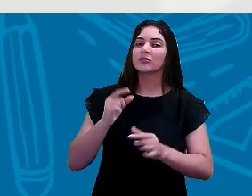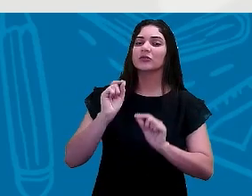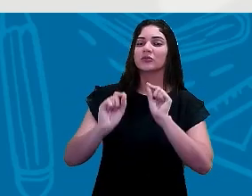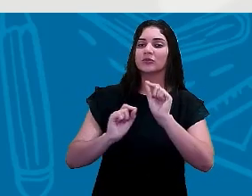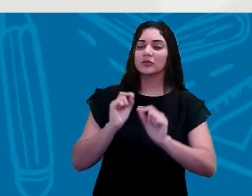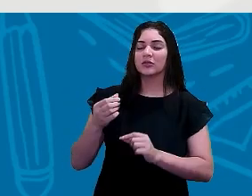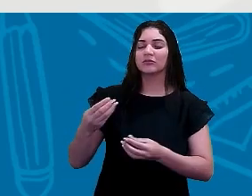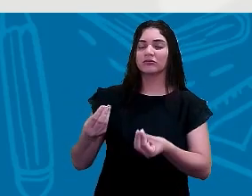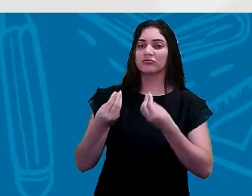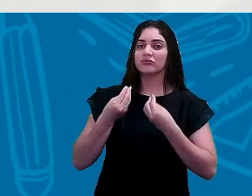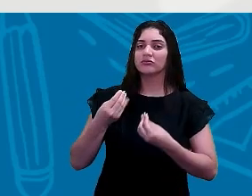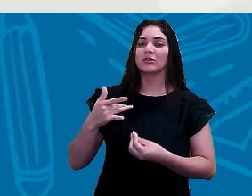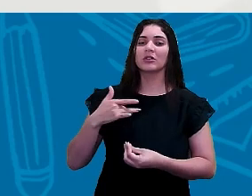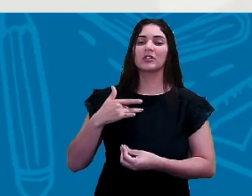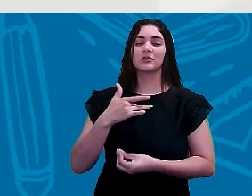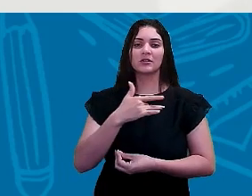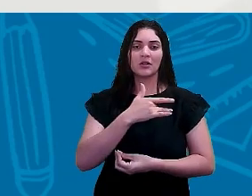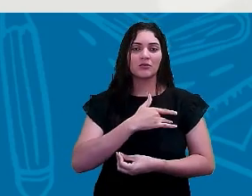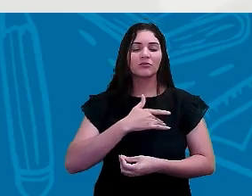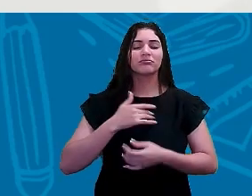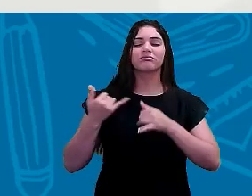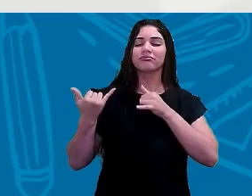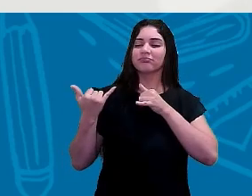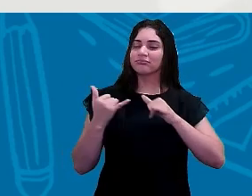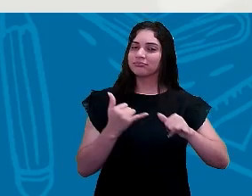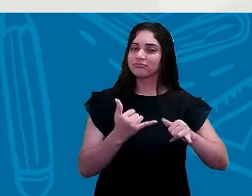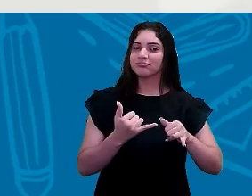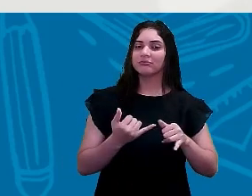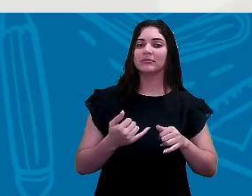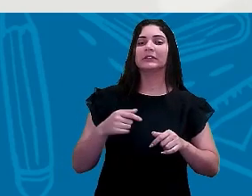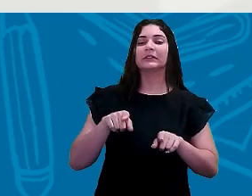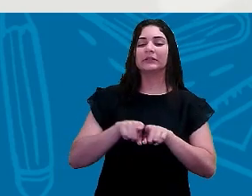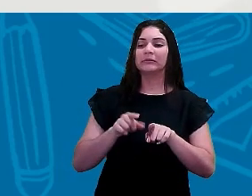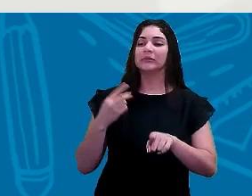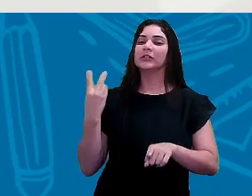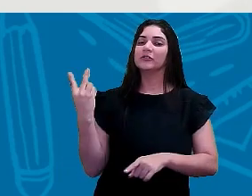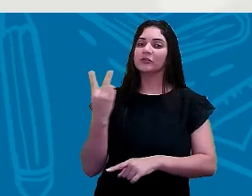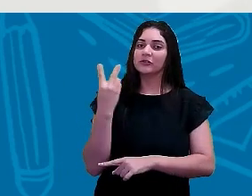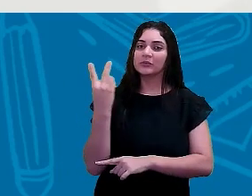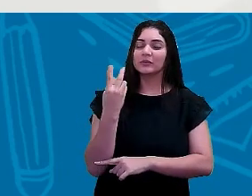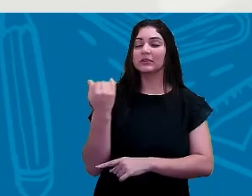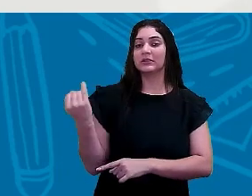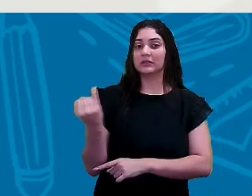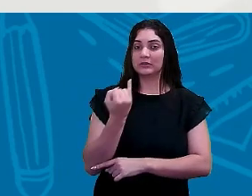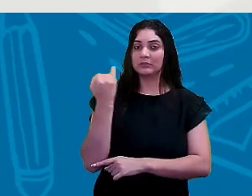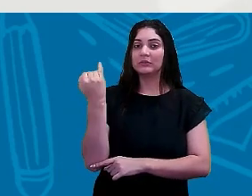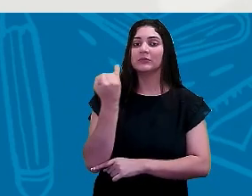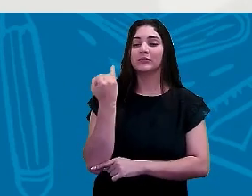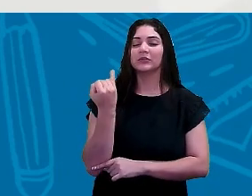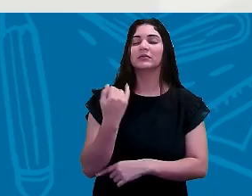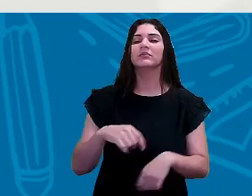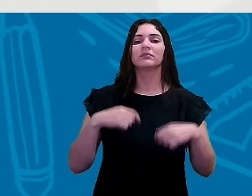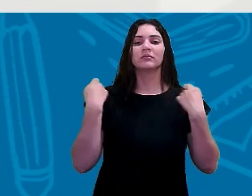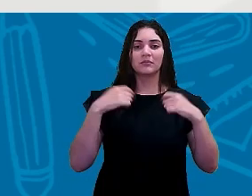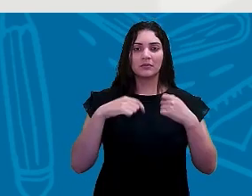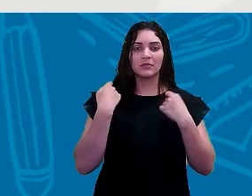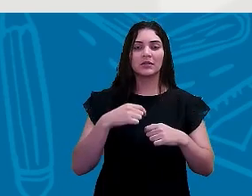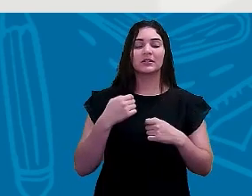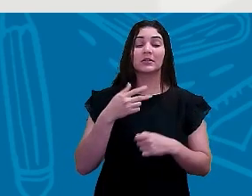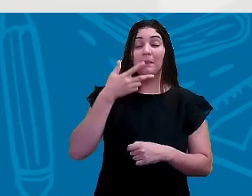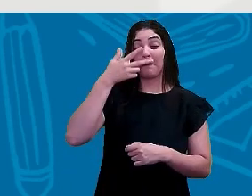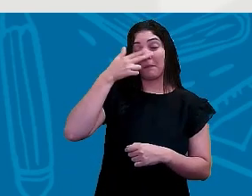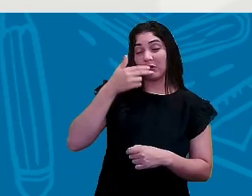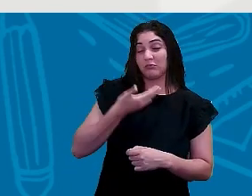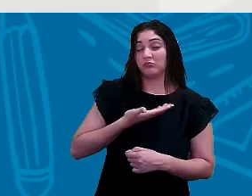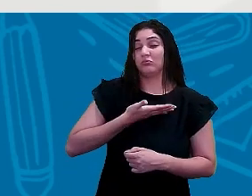dar saúde, nos dar energia. As vitaminas são muito importantes. Então, é necessário, mesmo que a gente